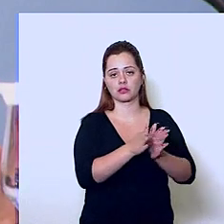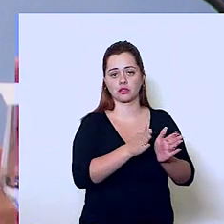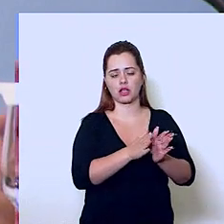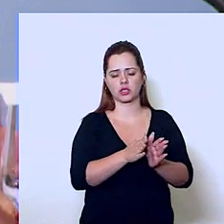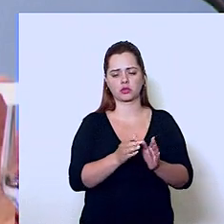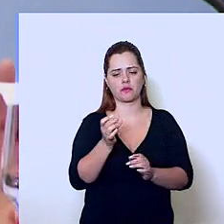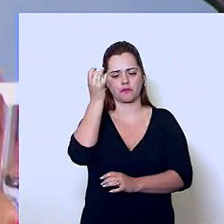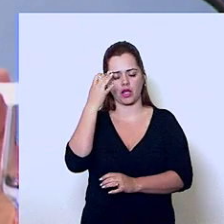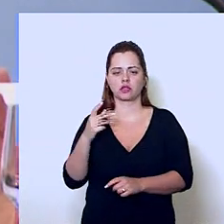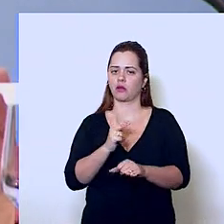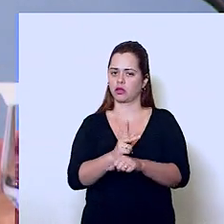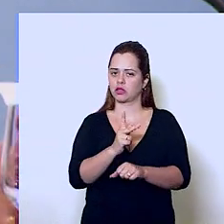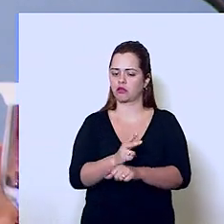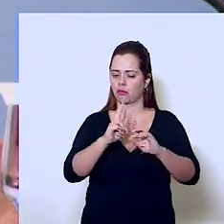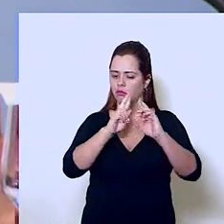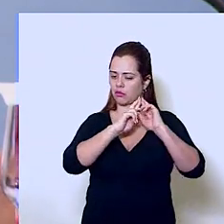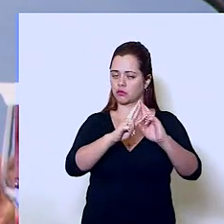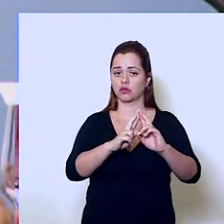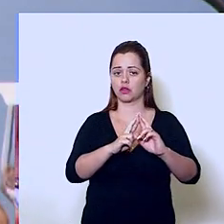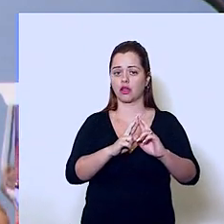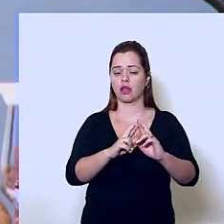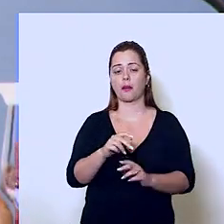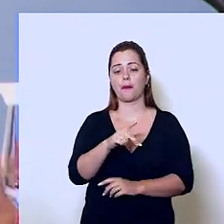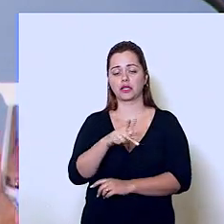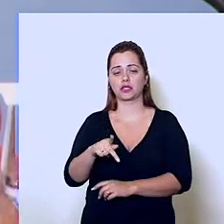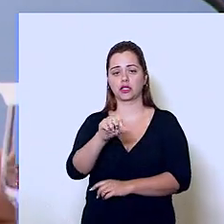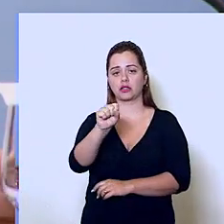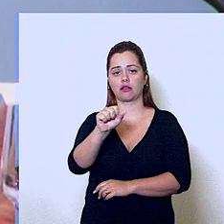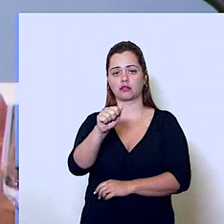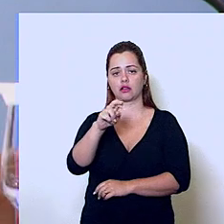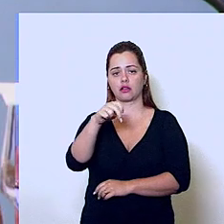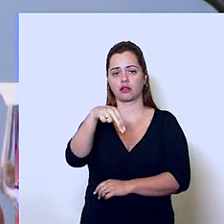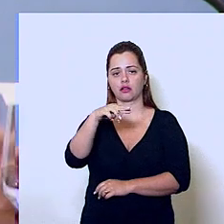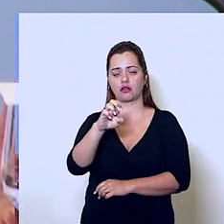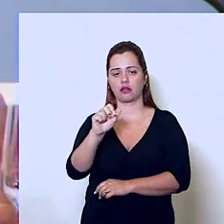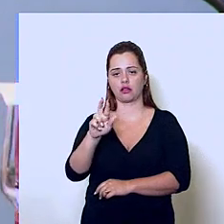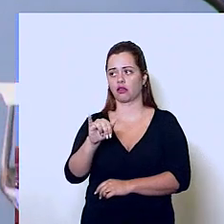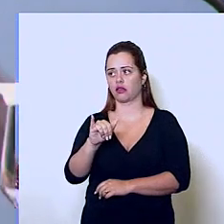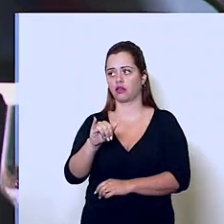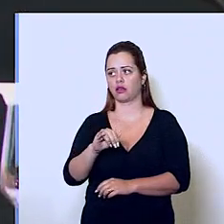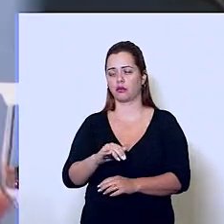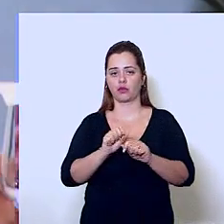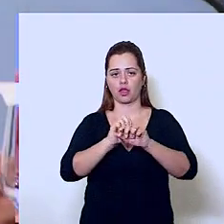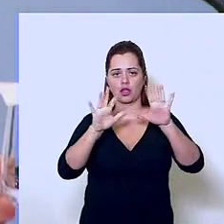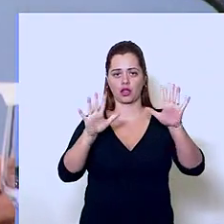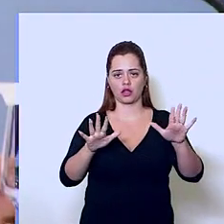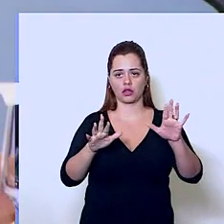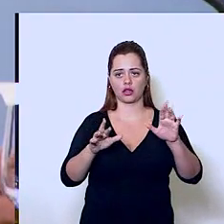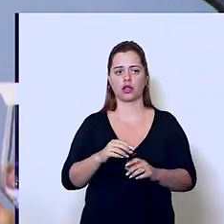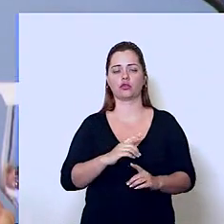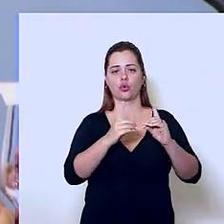respeitoso, ao presidente Sarney, ao próprio presidente, e, claro, um diálogo muito fluido com os